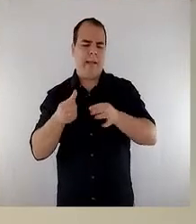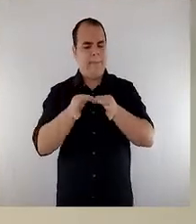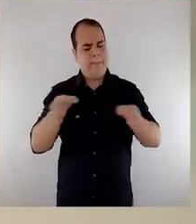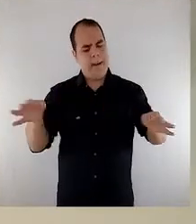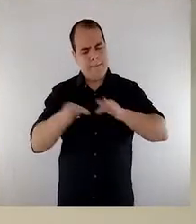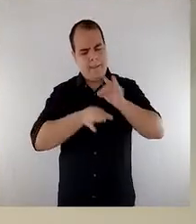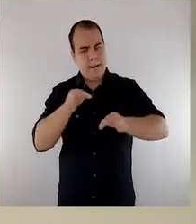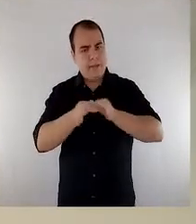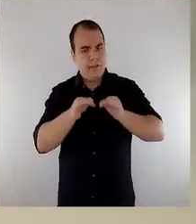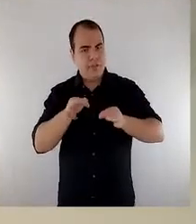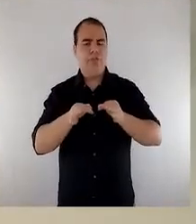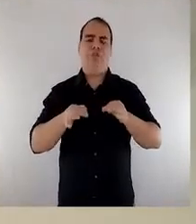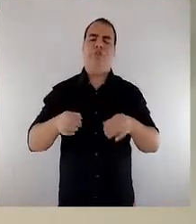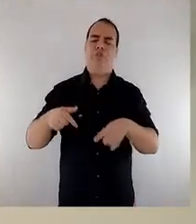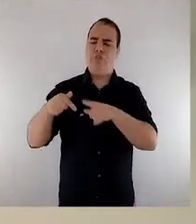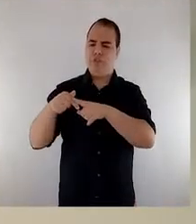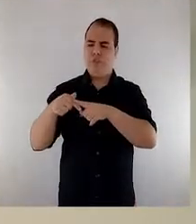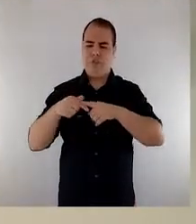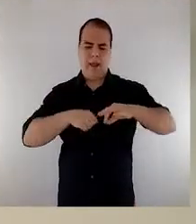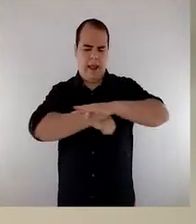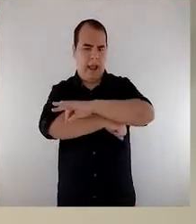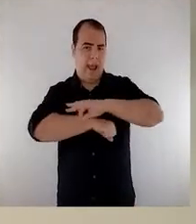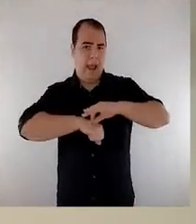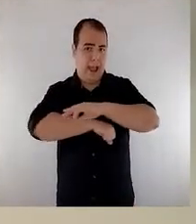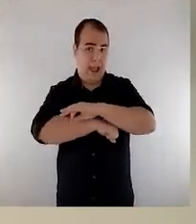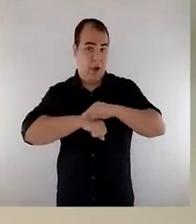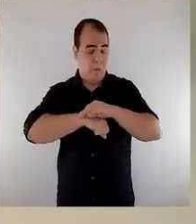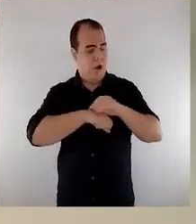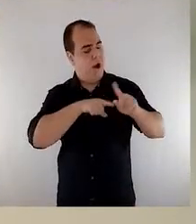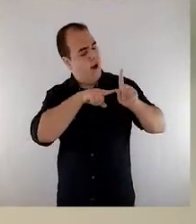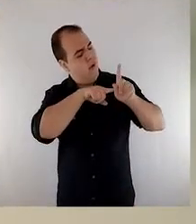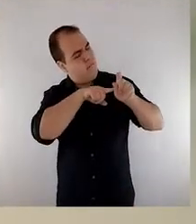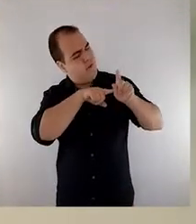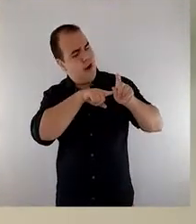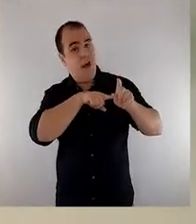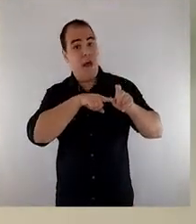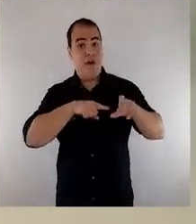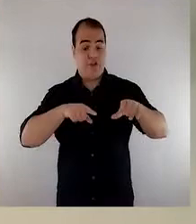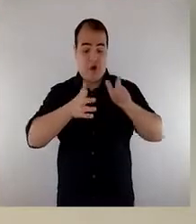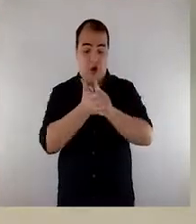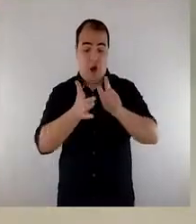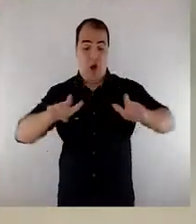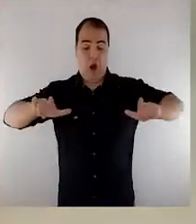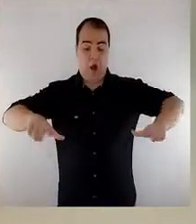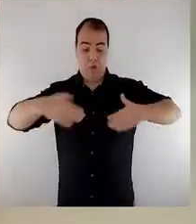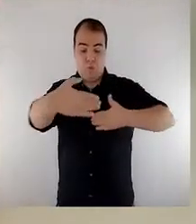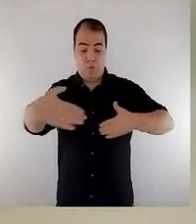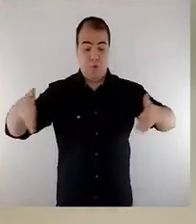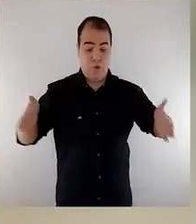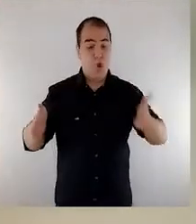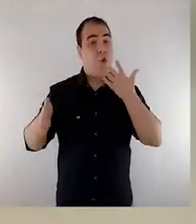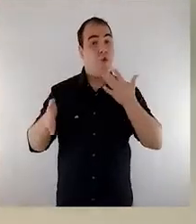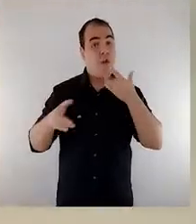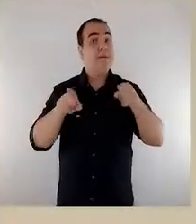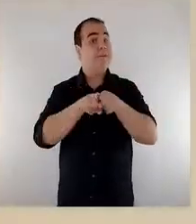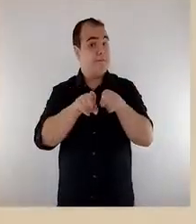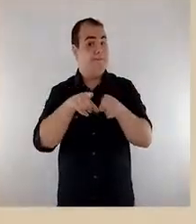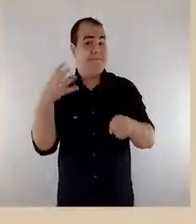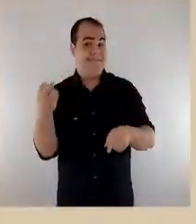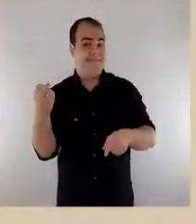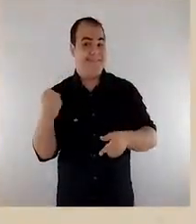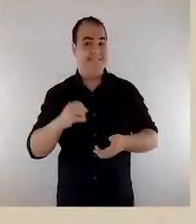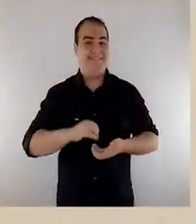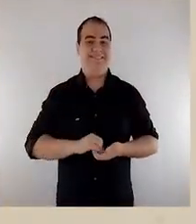barbante, régua, alfinete, cartolina branca e cartolina colorida.